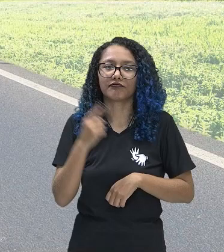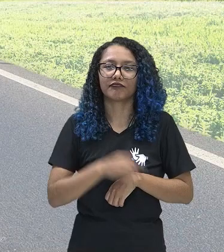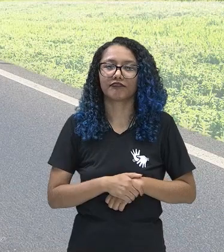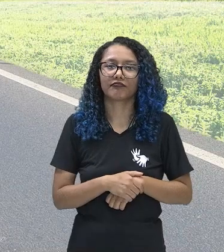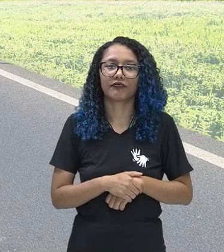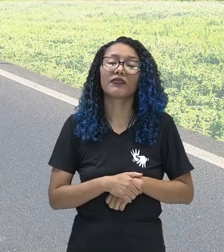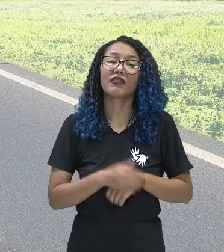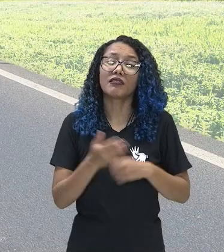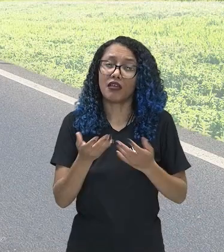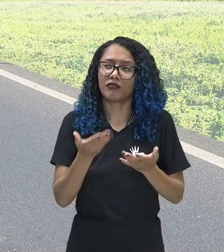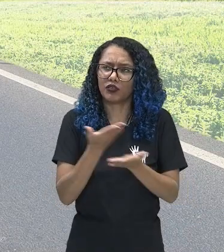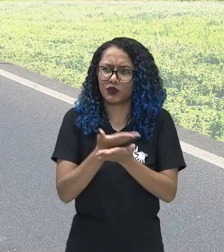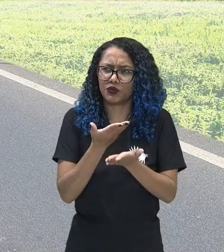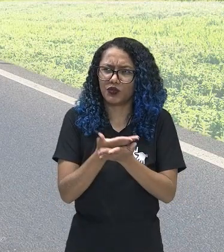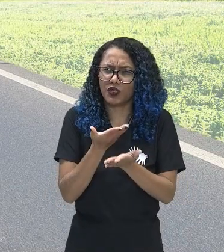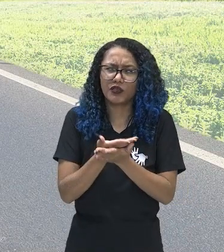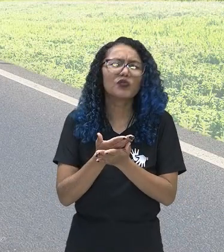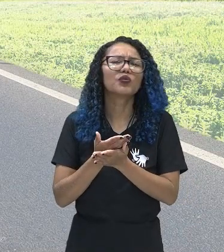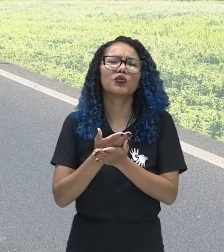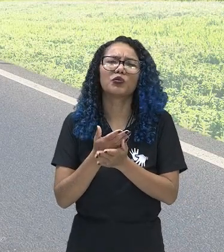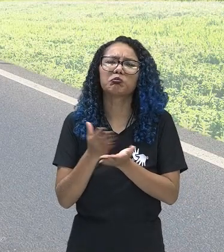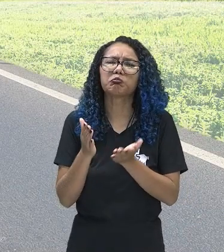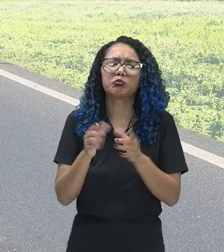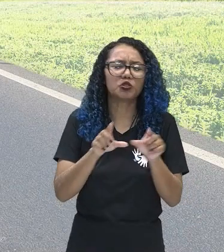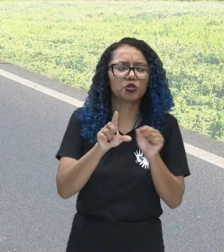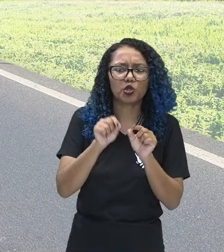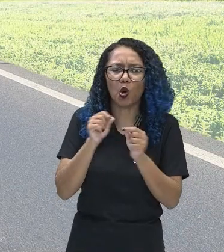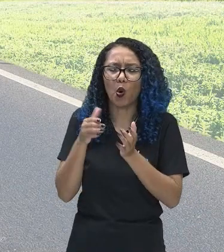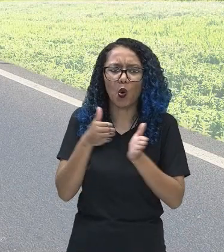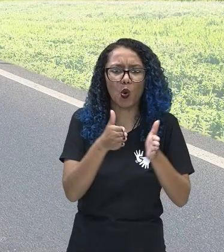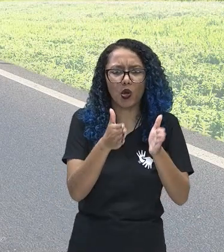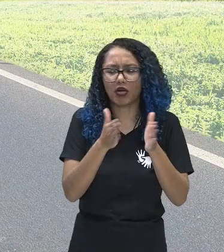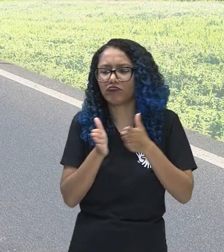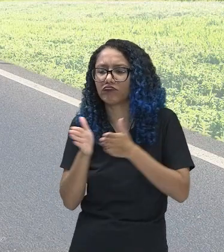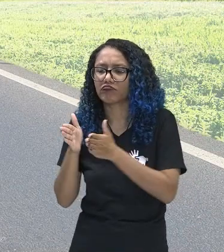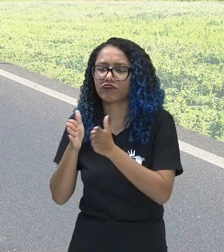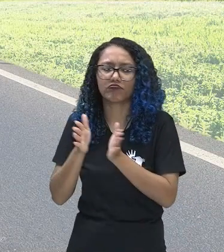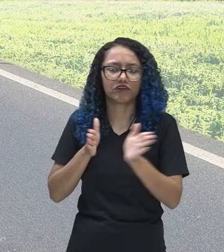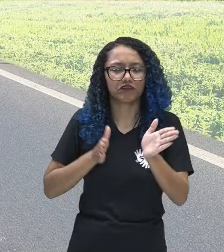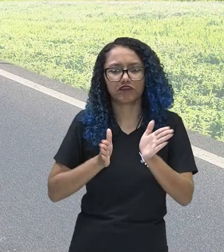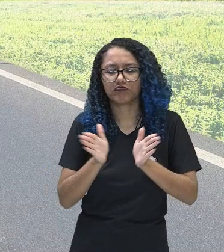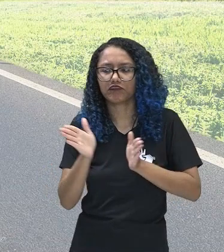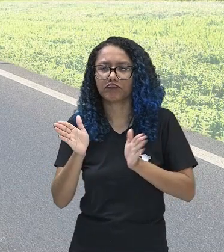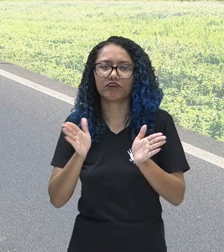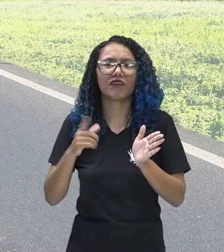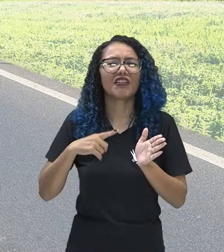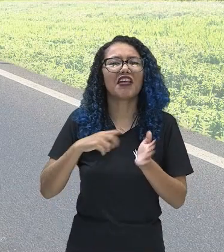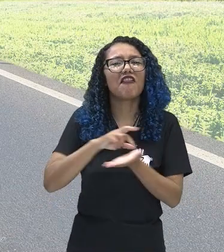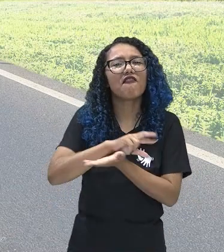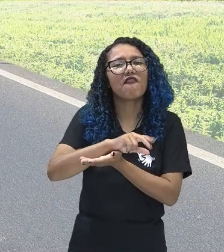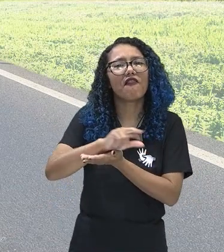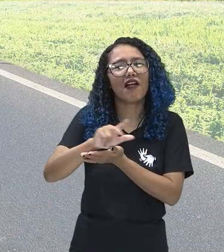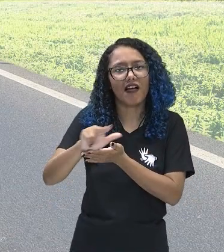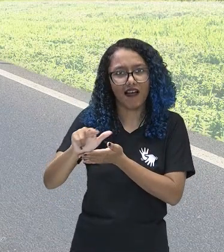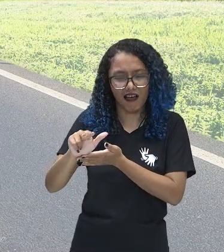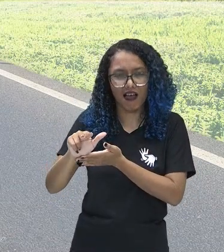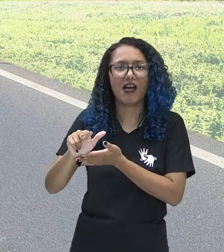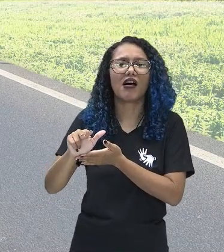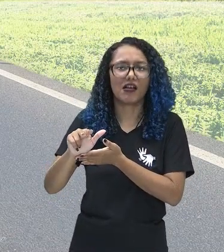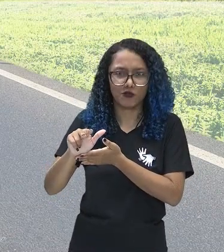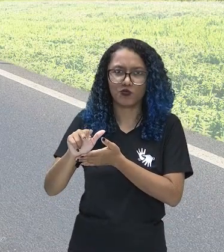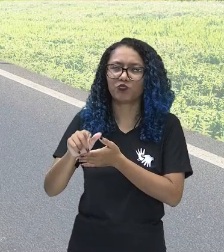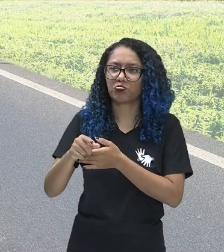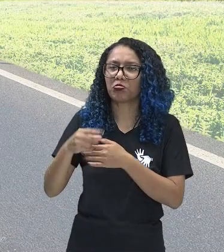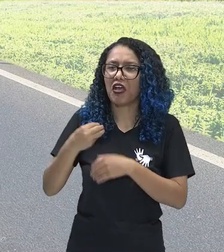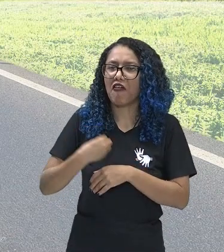de caminho, né, os caminhos são muitos caminhos vão aparecer na jornada de